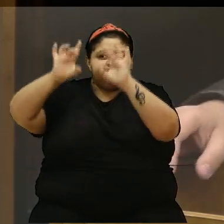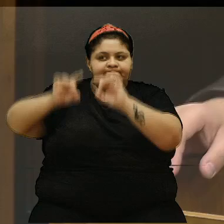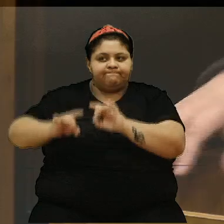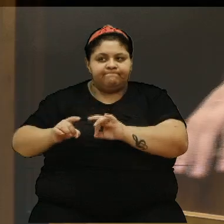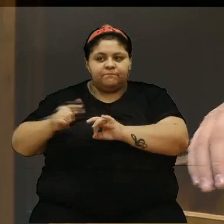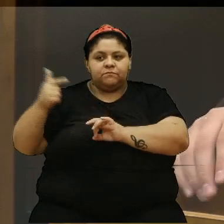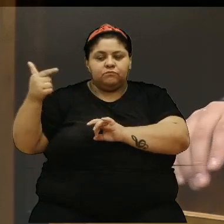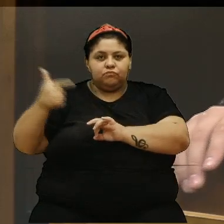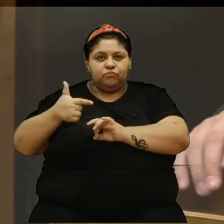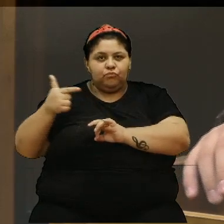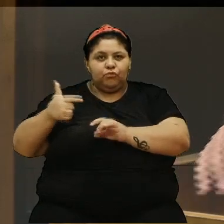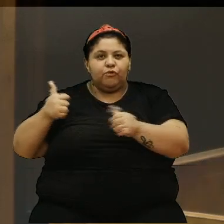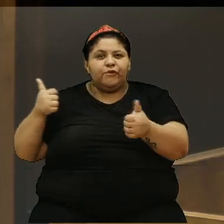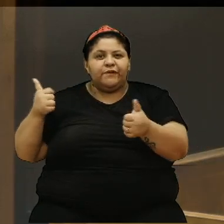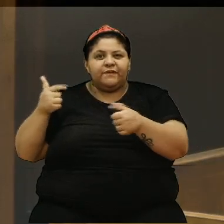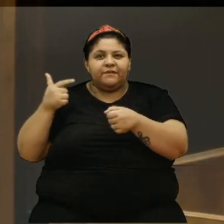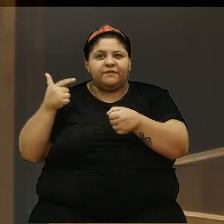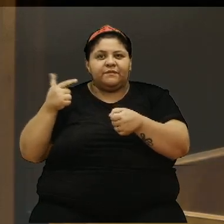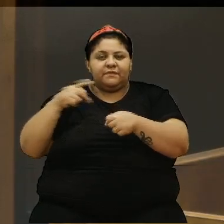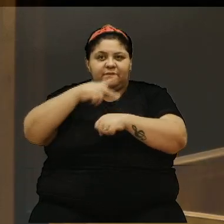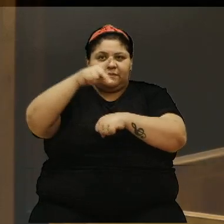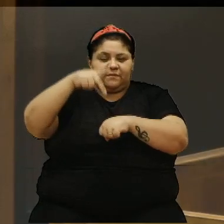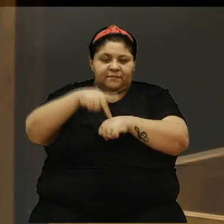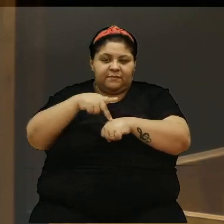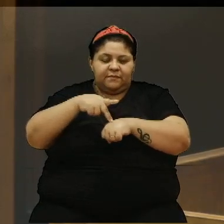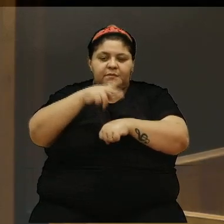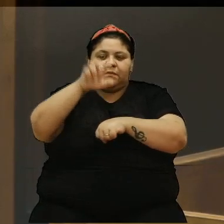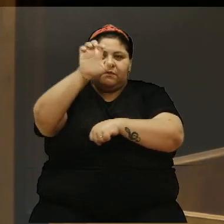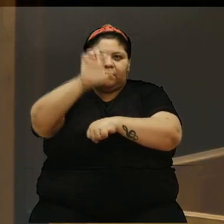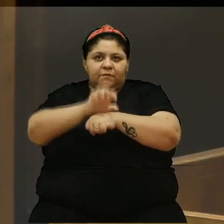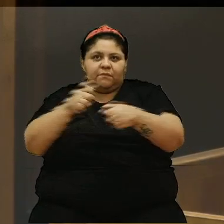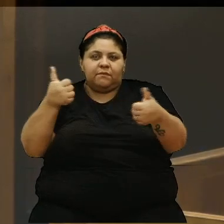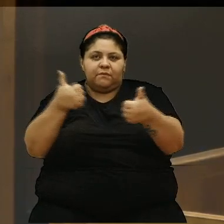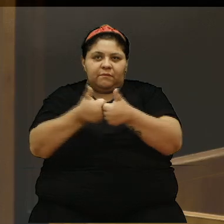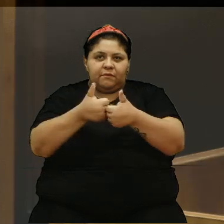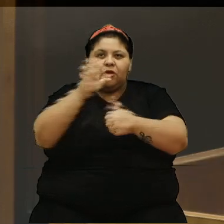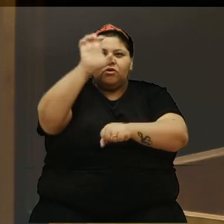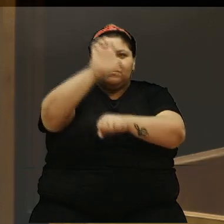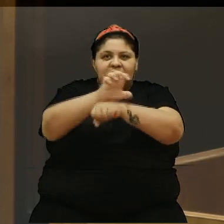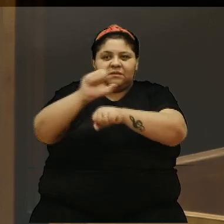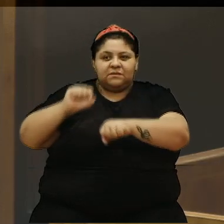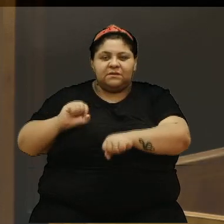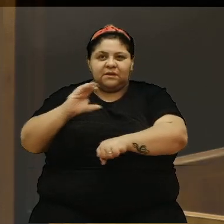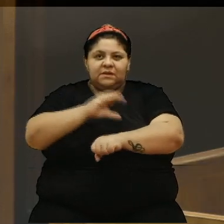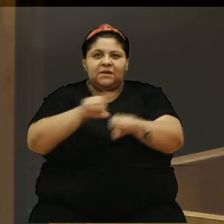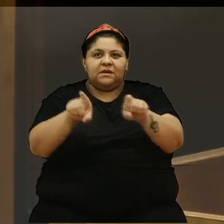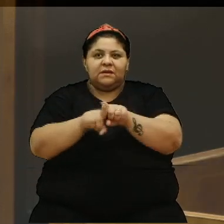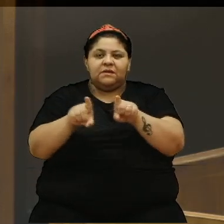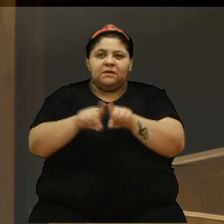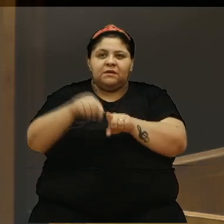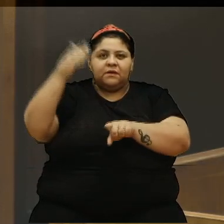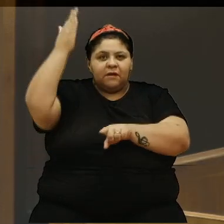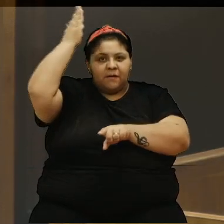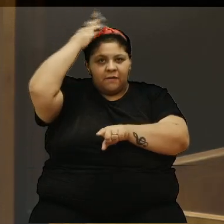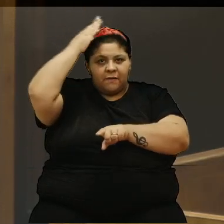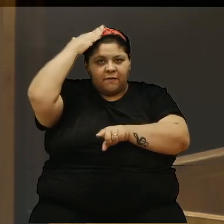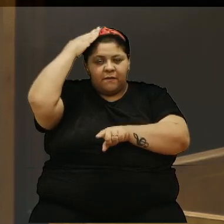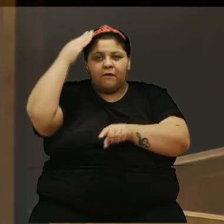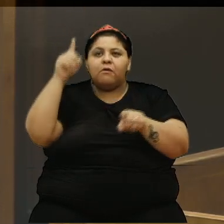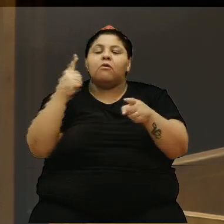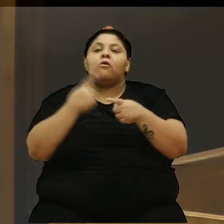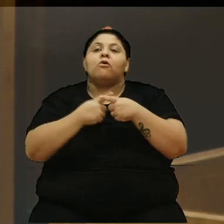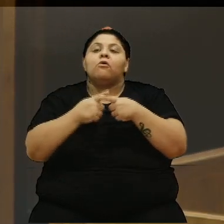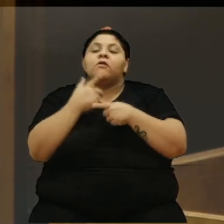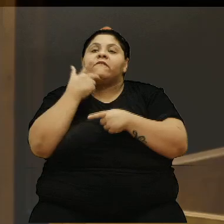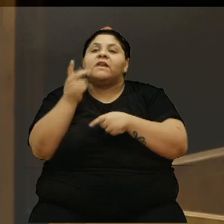dois vizinhos próximos aqui, no estado de Santa Catarina e no estado do Paraná. E por que eu quero trazer luz e dar destaque para esse